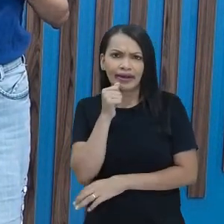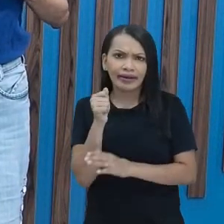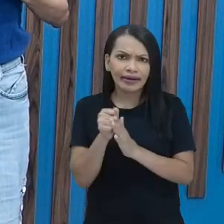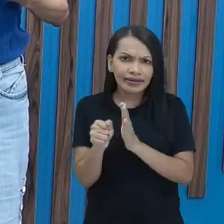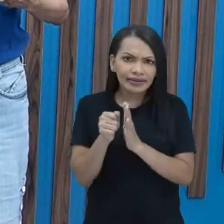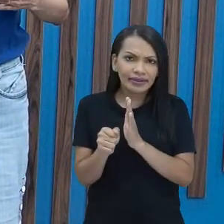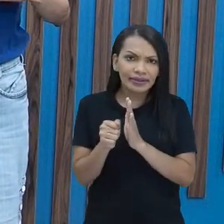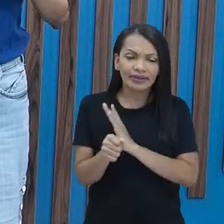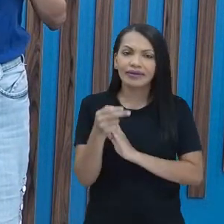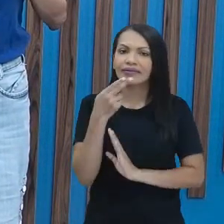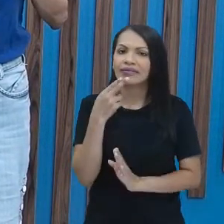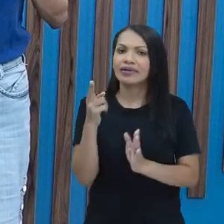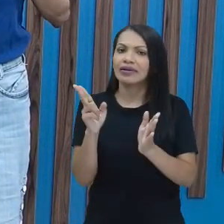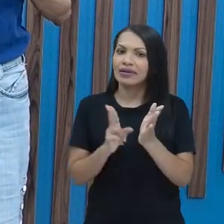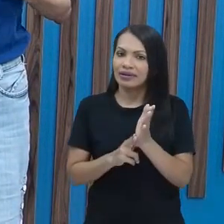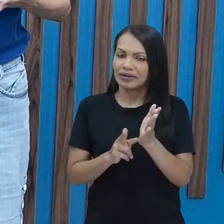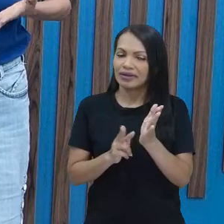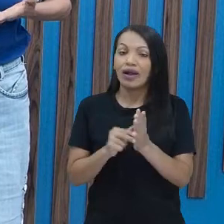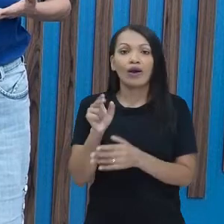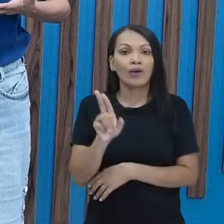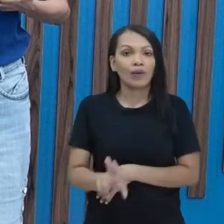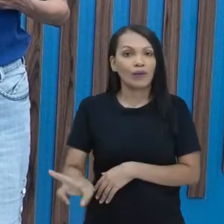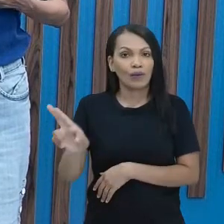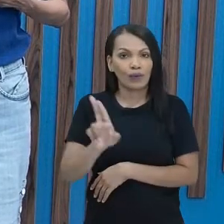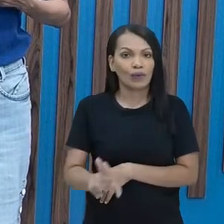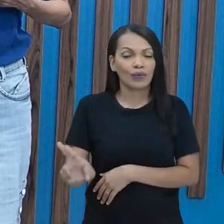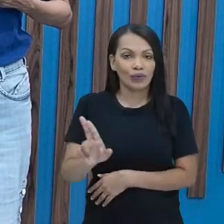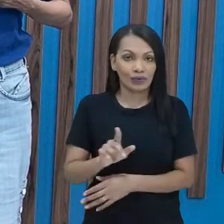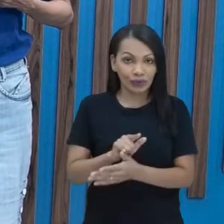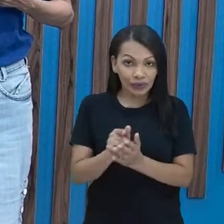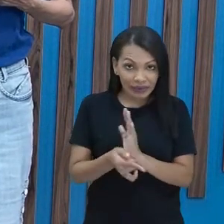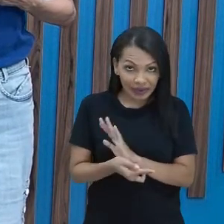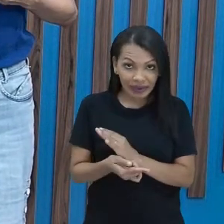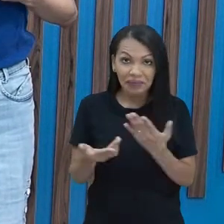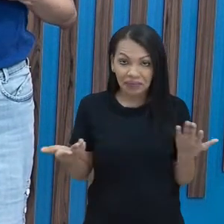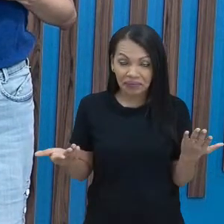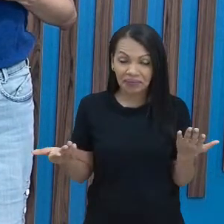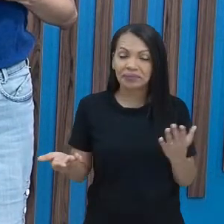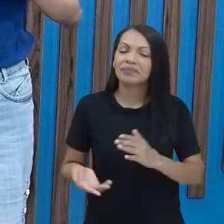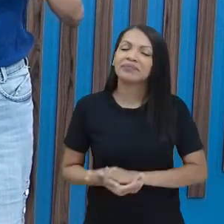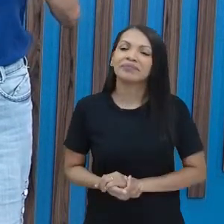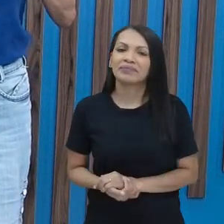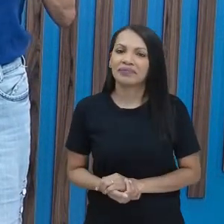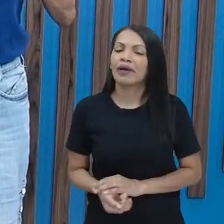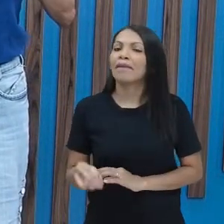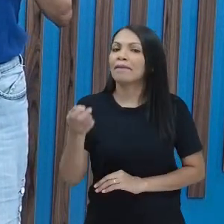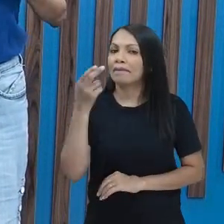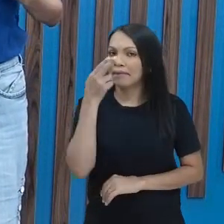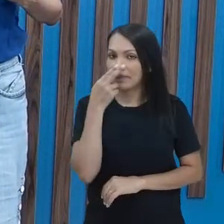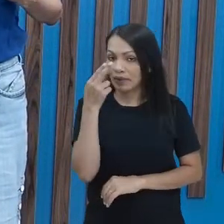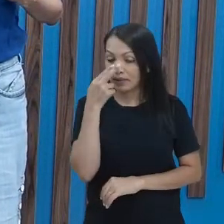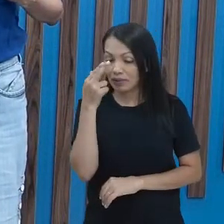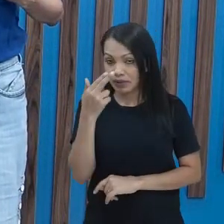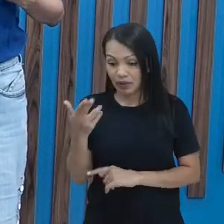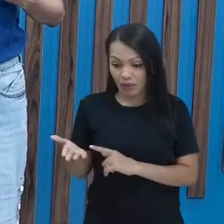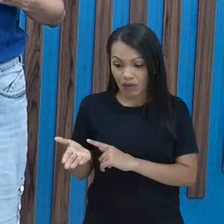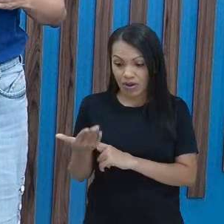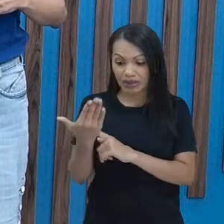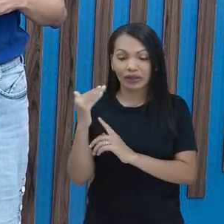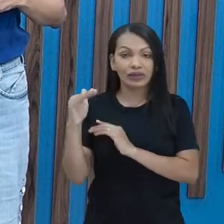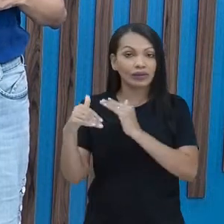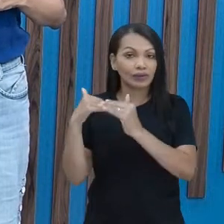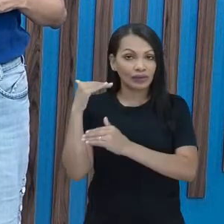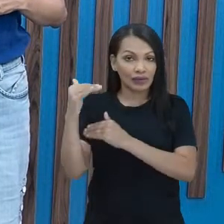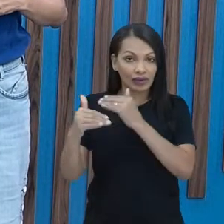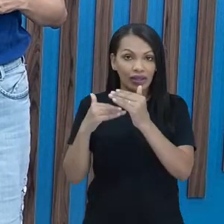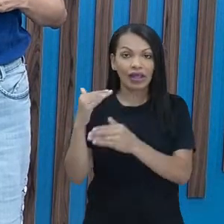escreve carta? As pessoas ainda utilizam esse gênero textual? Mesmo com o avanço da tecnologia, ainda